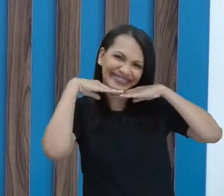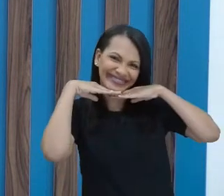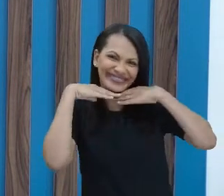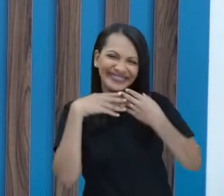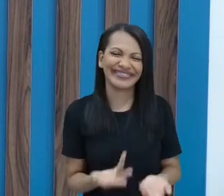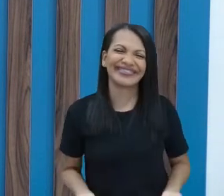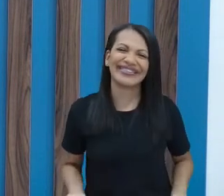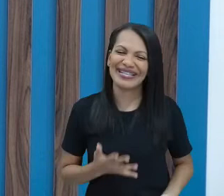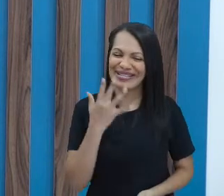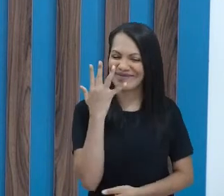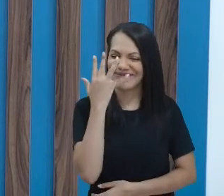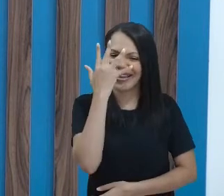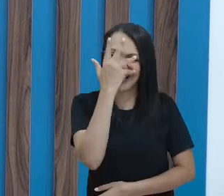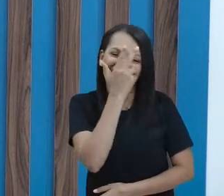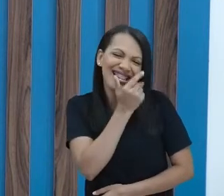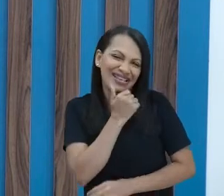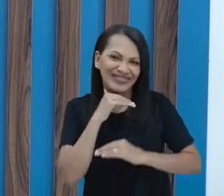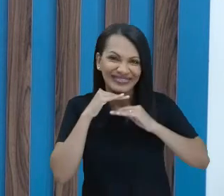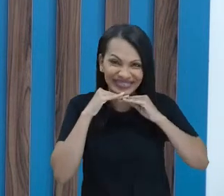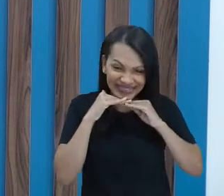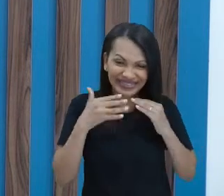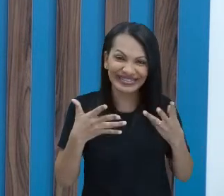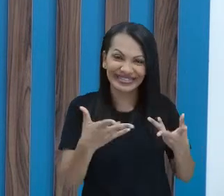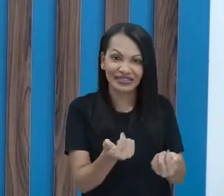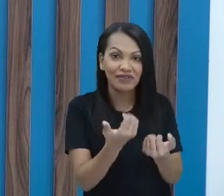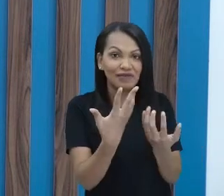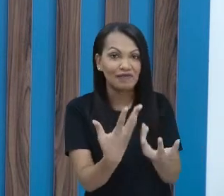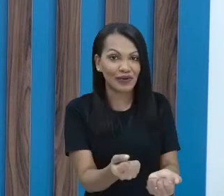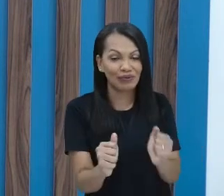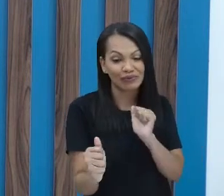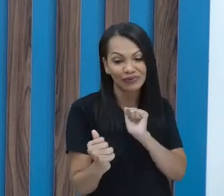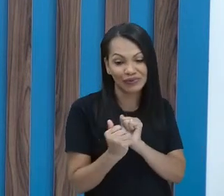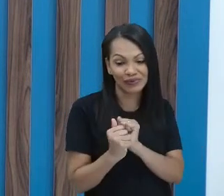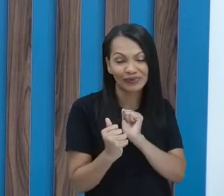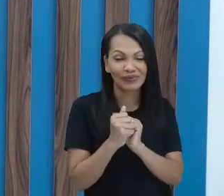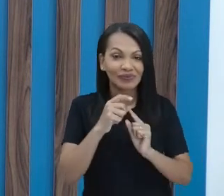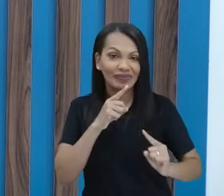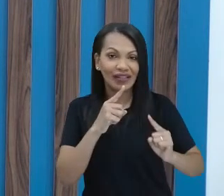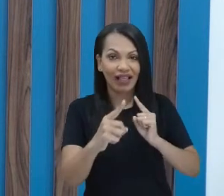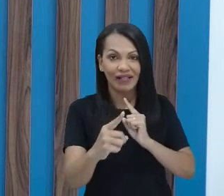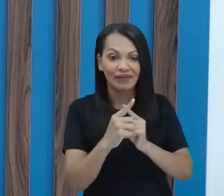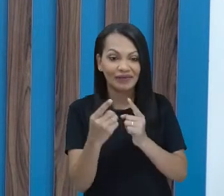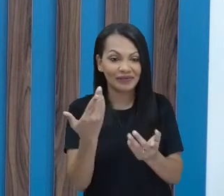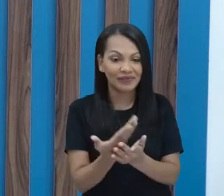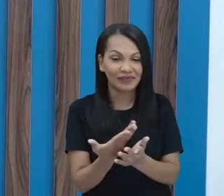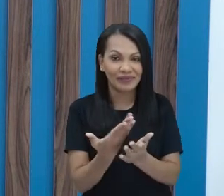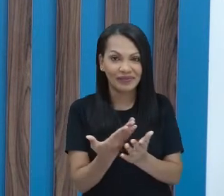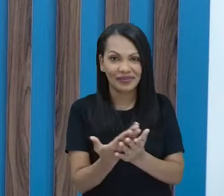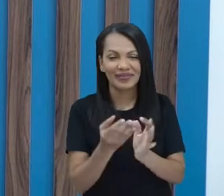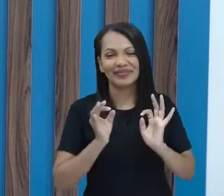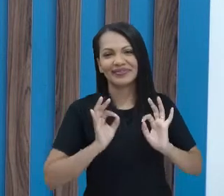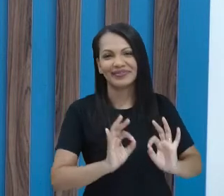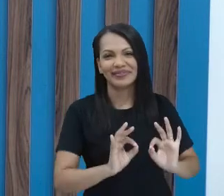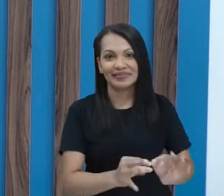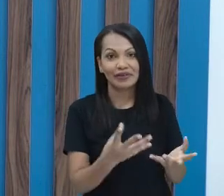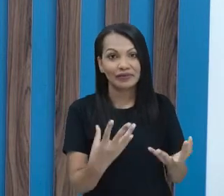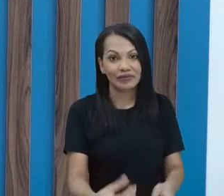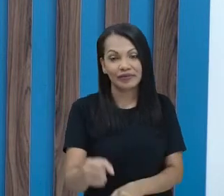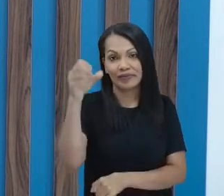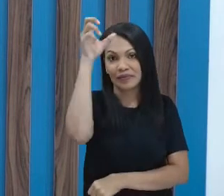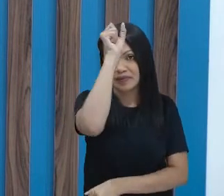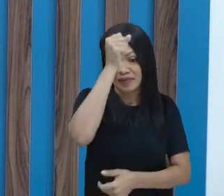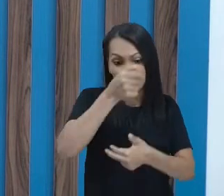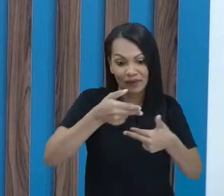rostinho lindo, maravilhosamente. E vamos juntos dialogar nessa aula fantástica. Vamos aprender muitas coisas hoje, viu,